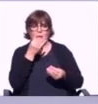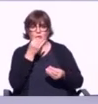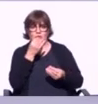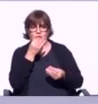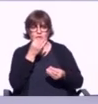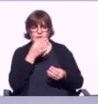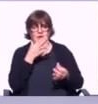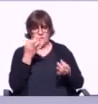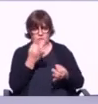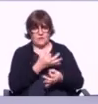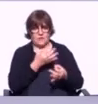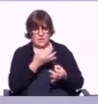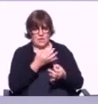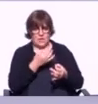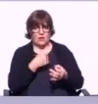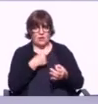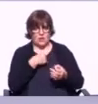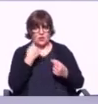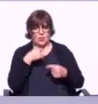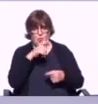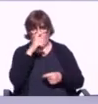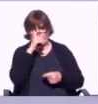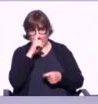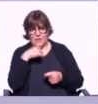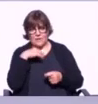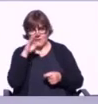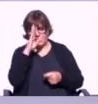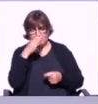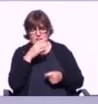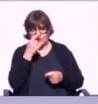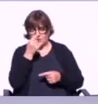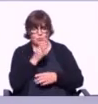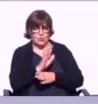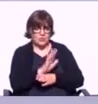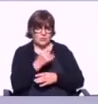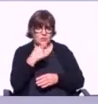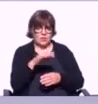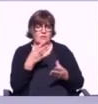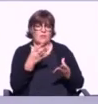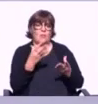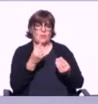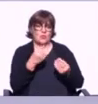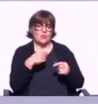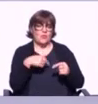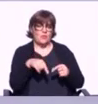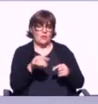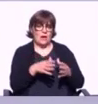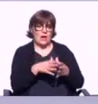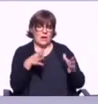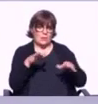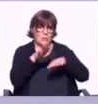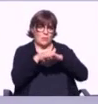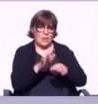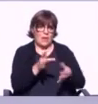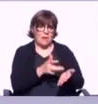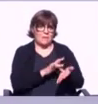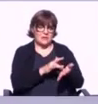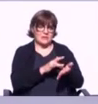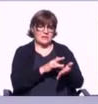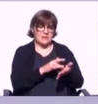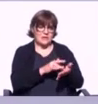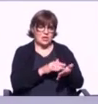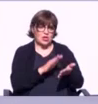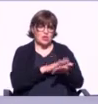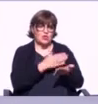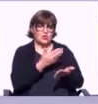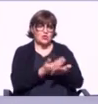e é verdade, eu pelo menos estou lembrado e sei que, por exemplo, houve muitos que foram numa grande comitiva até ao Brasil para o churrasquinho